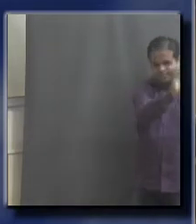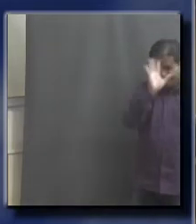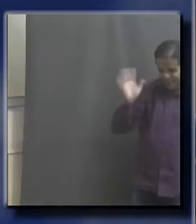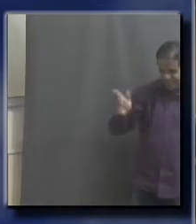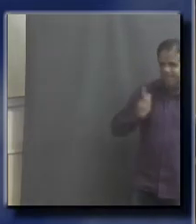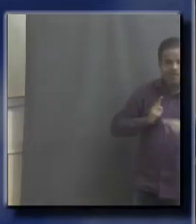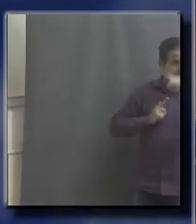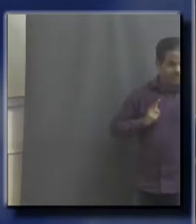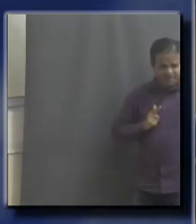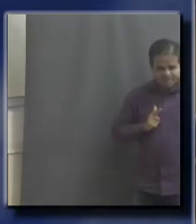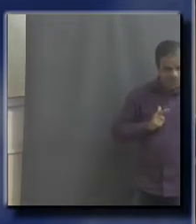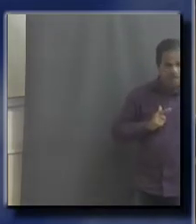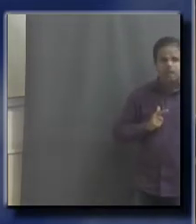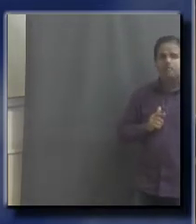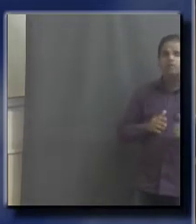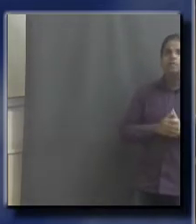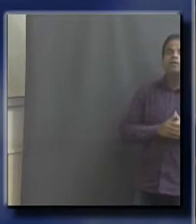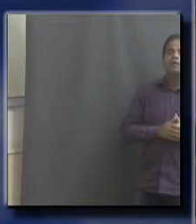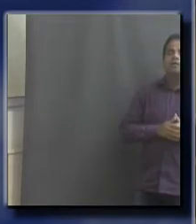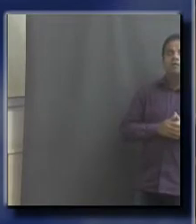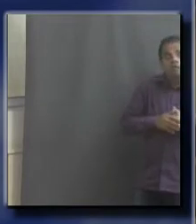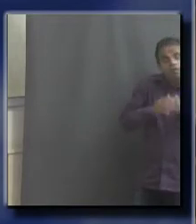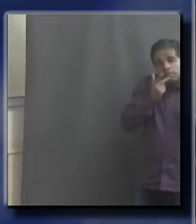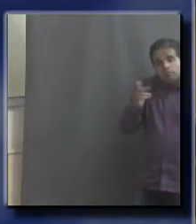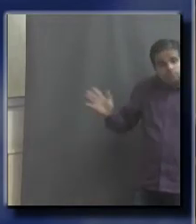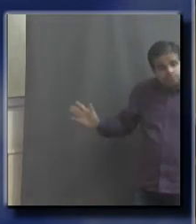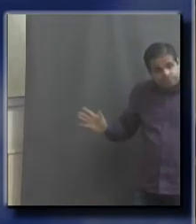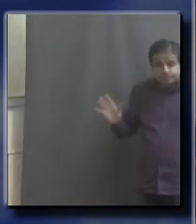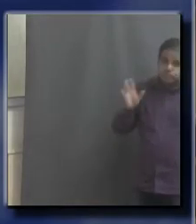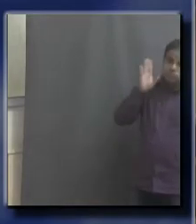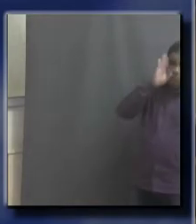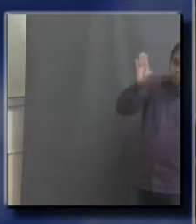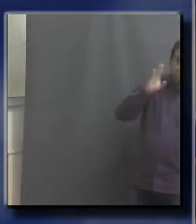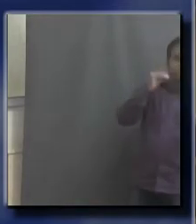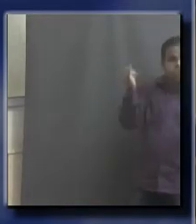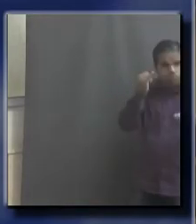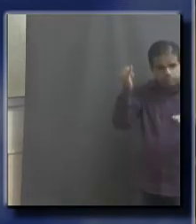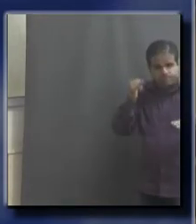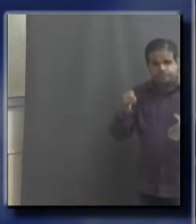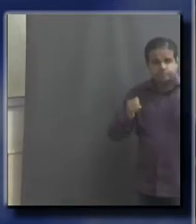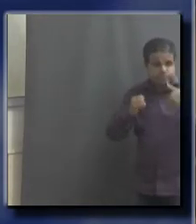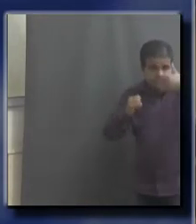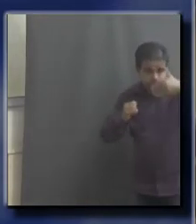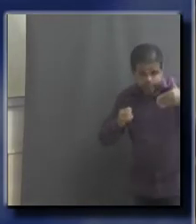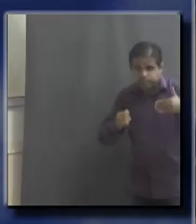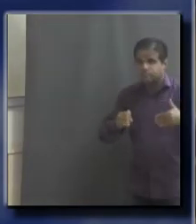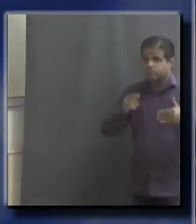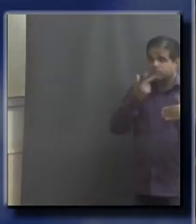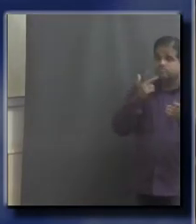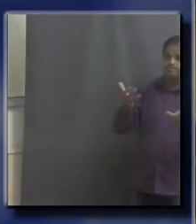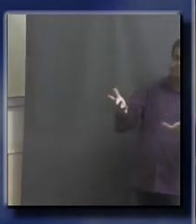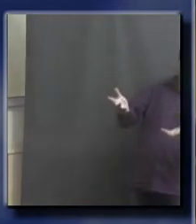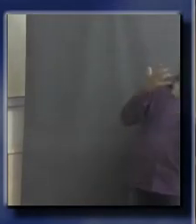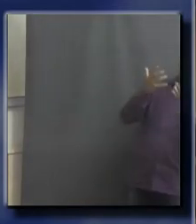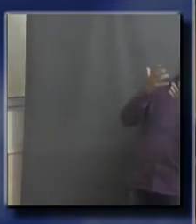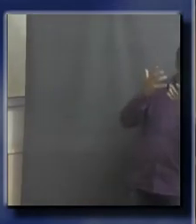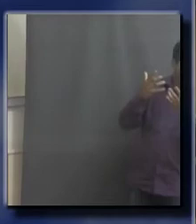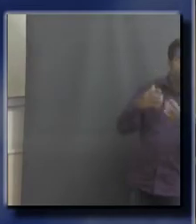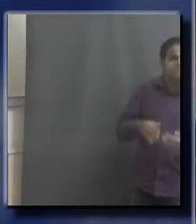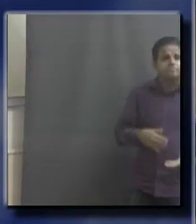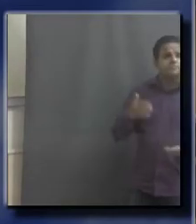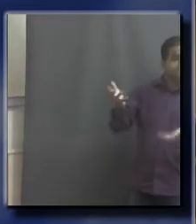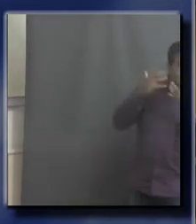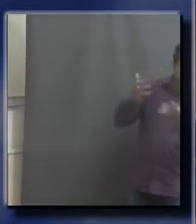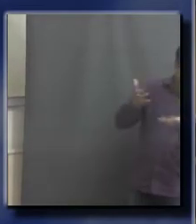Bom, então essa é a motivação inicial externa. Essa motivação ela nos afeta, né,